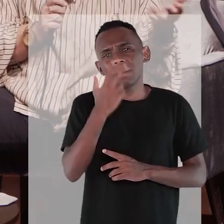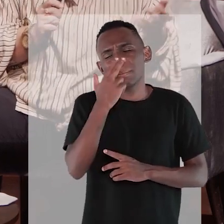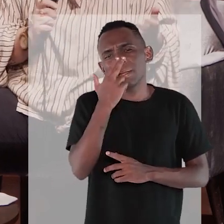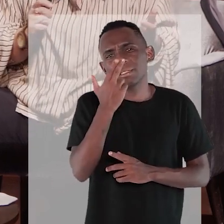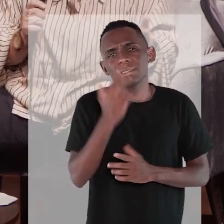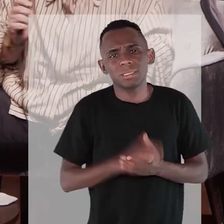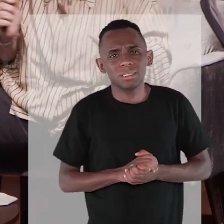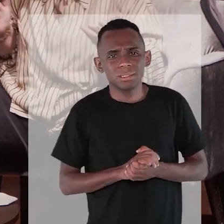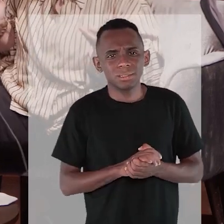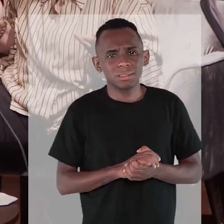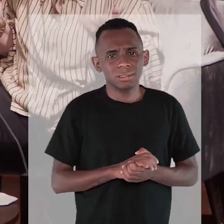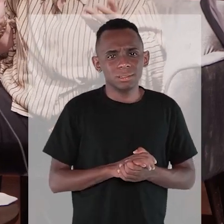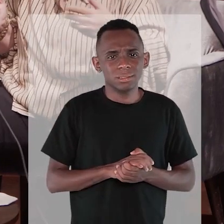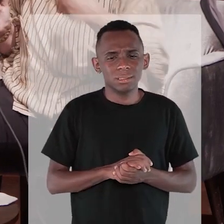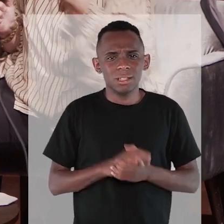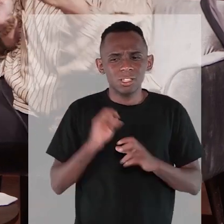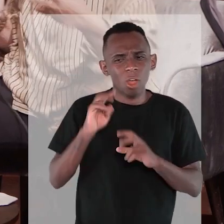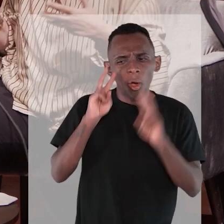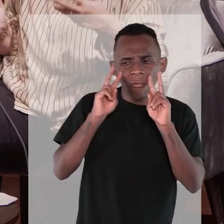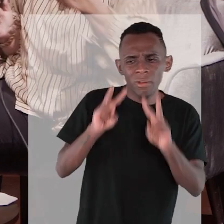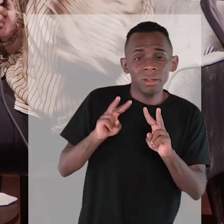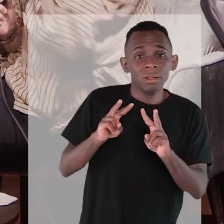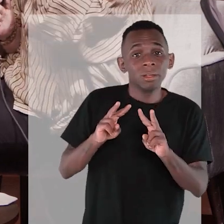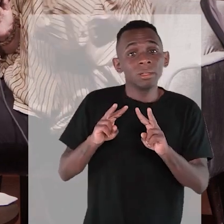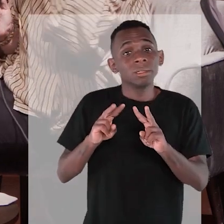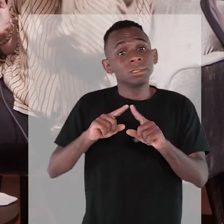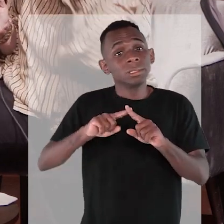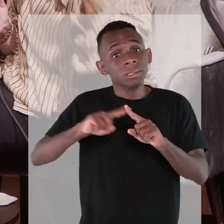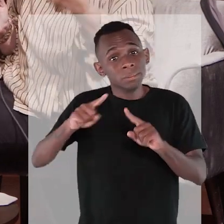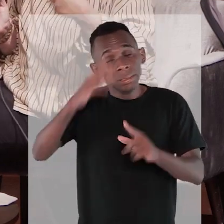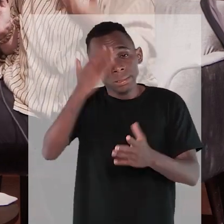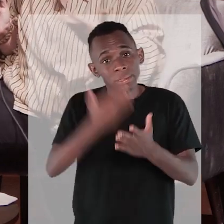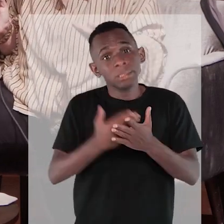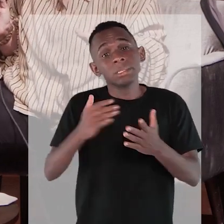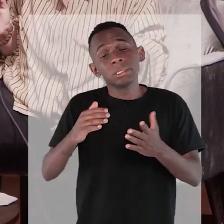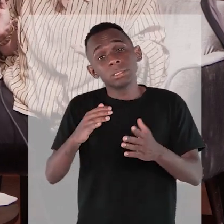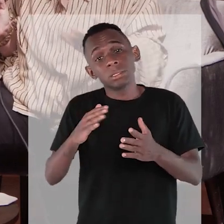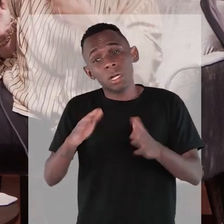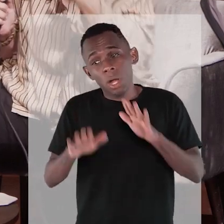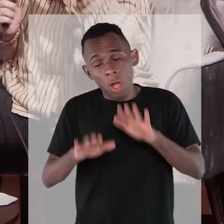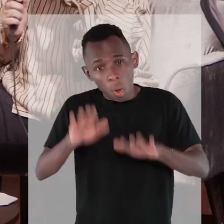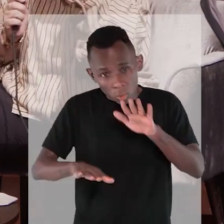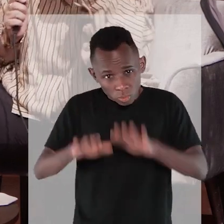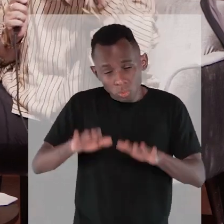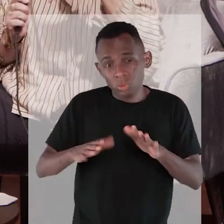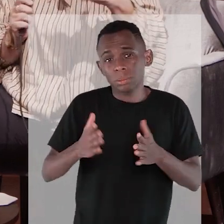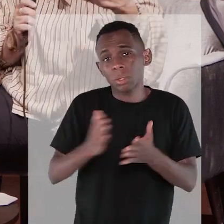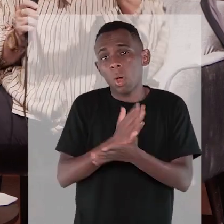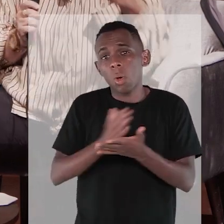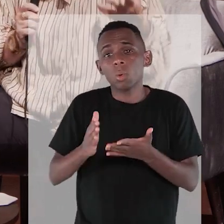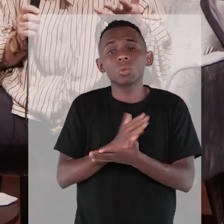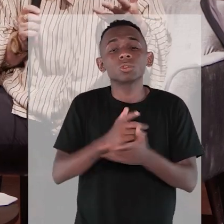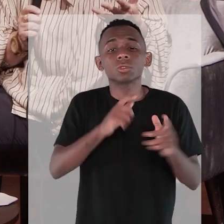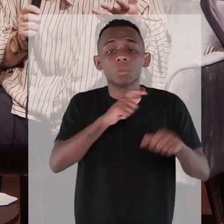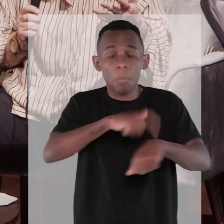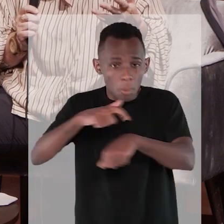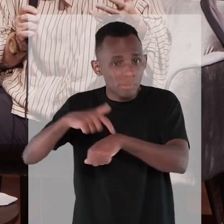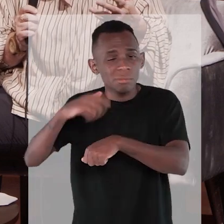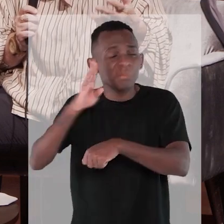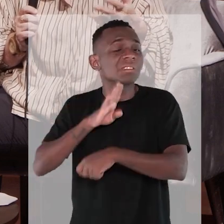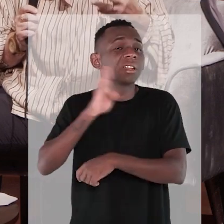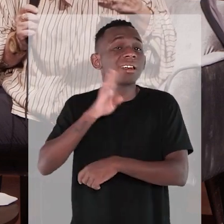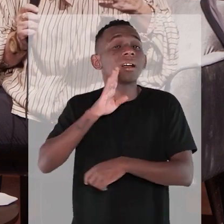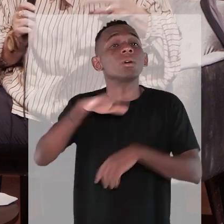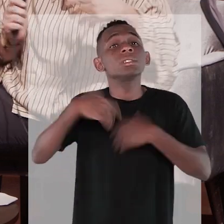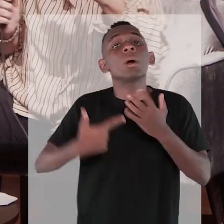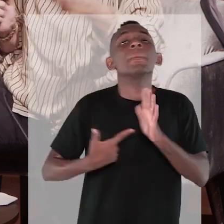aqui. Mas a gente acho que, em alguns momentos, ficou muito legal, né? E traz essa preocupação,